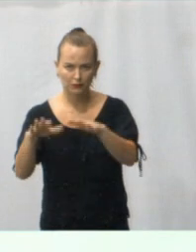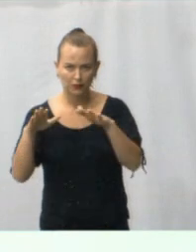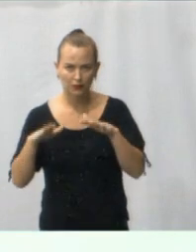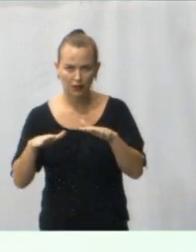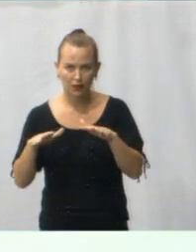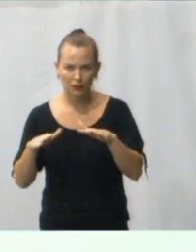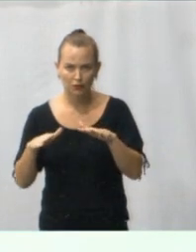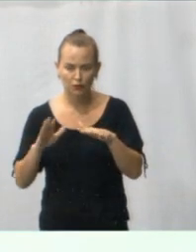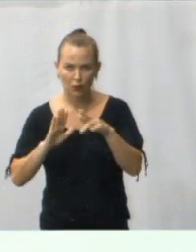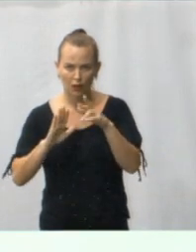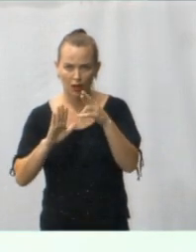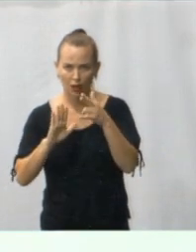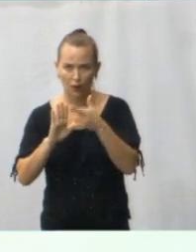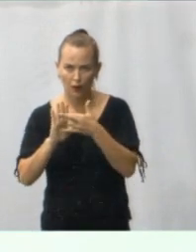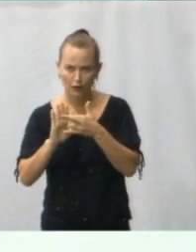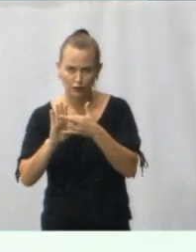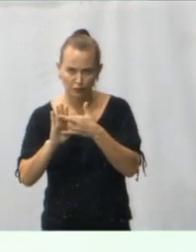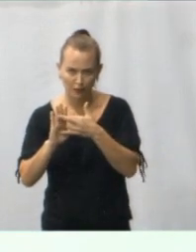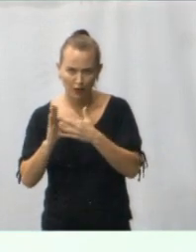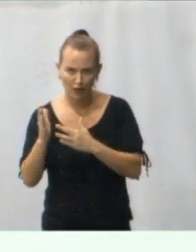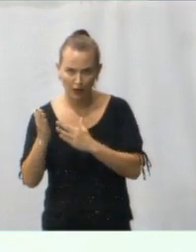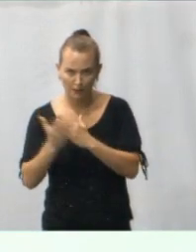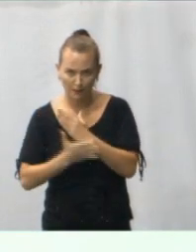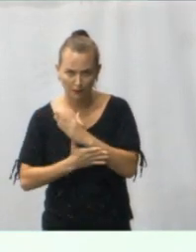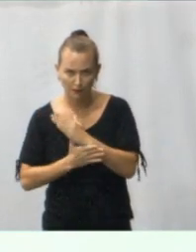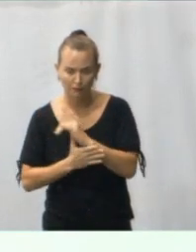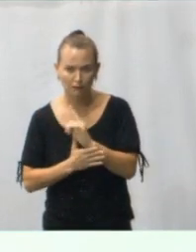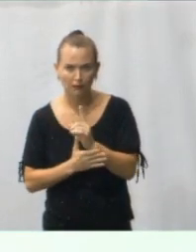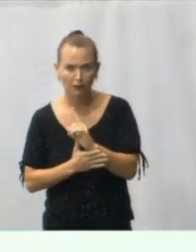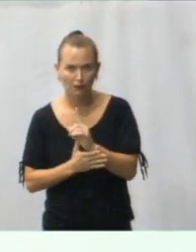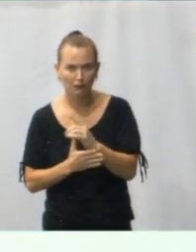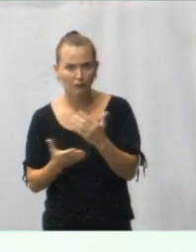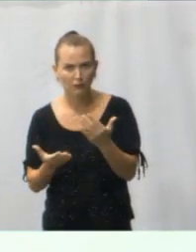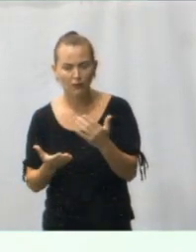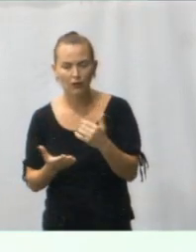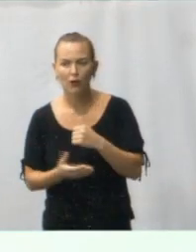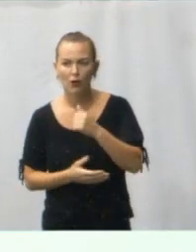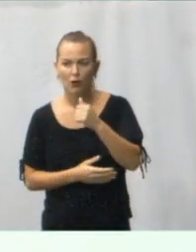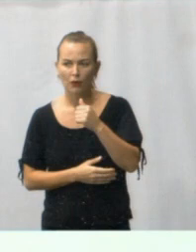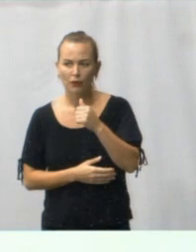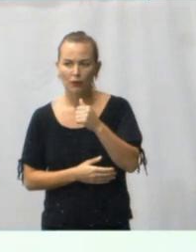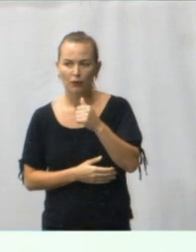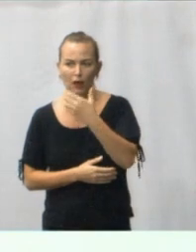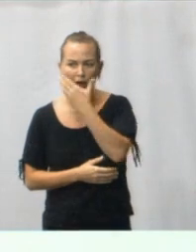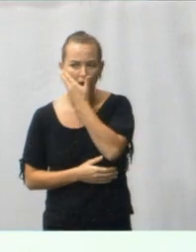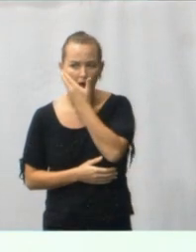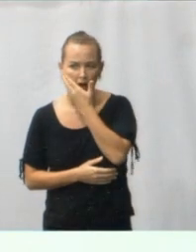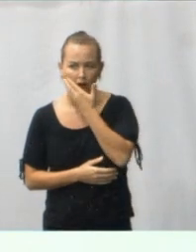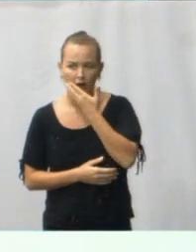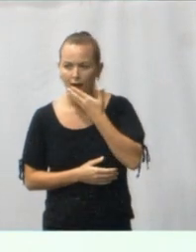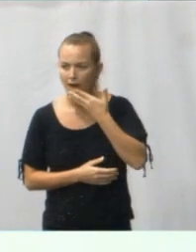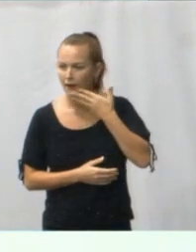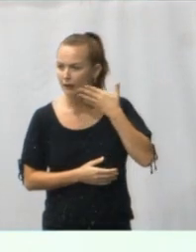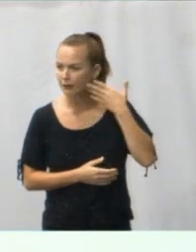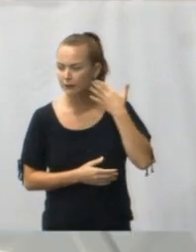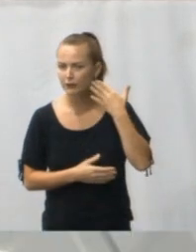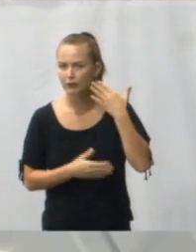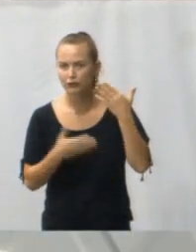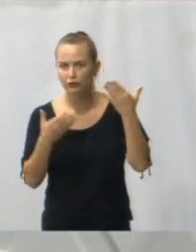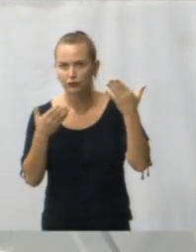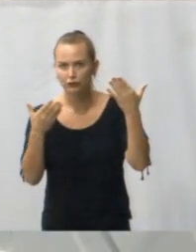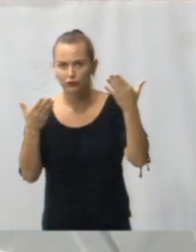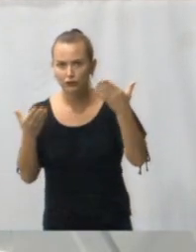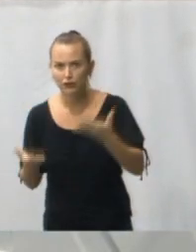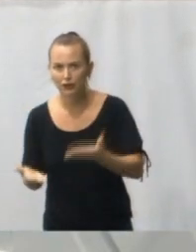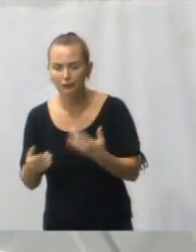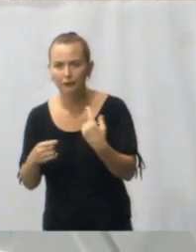Porque, porque os outros estão de licença. Mas o Armandinho está chegando. Ele se atrasou no engarrafamento na